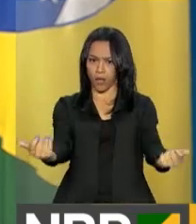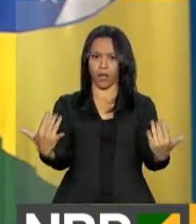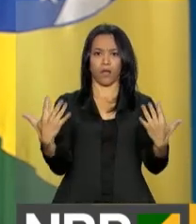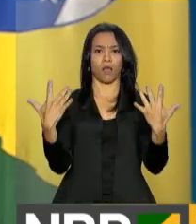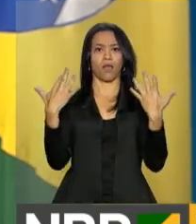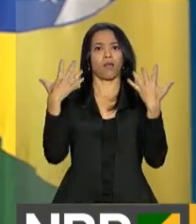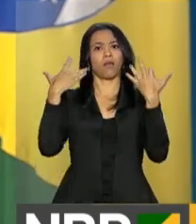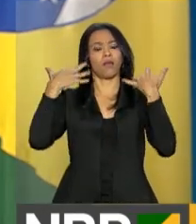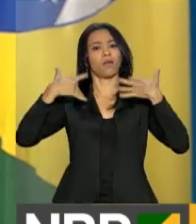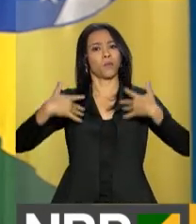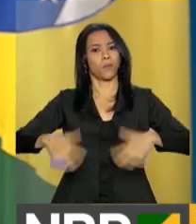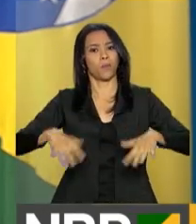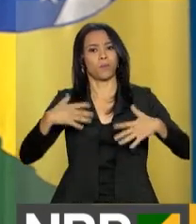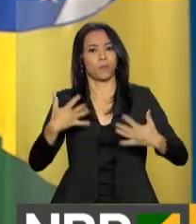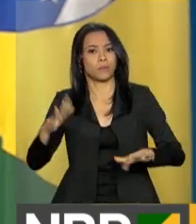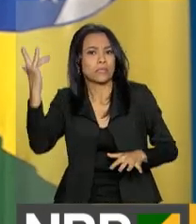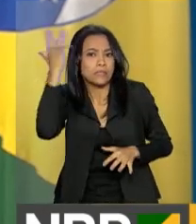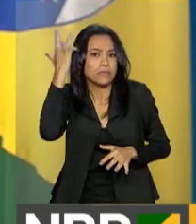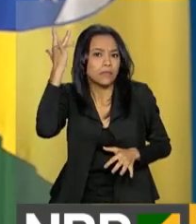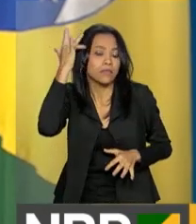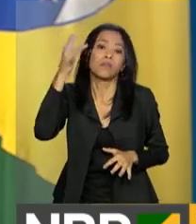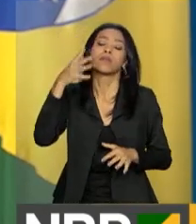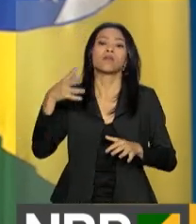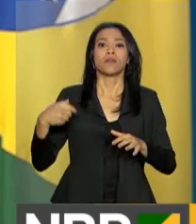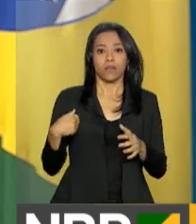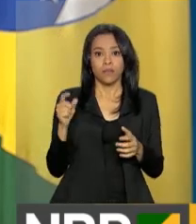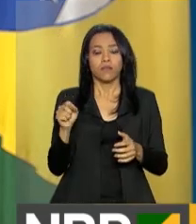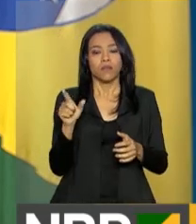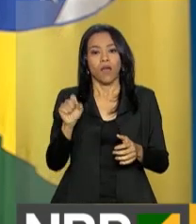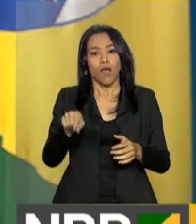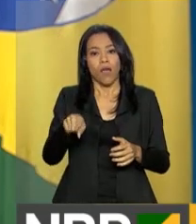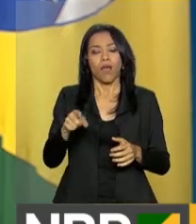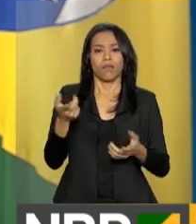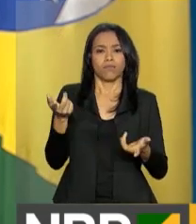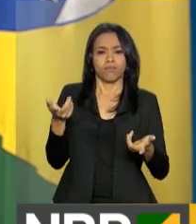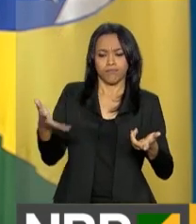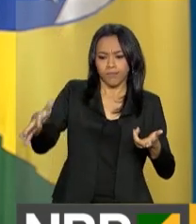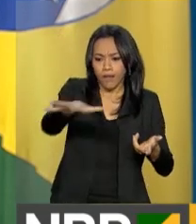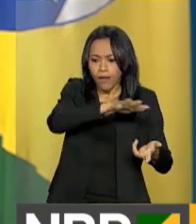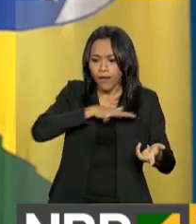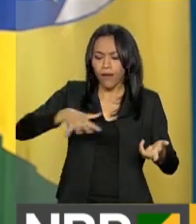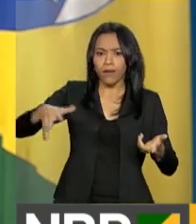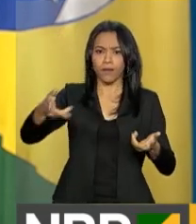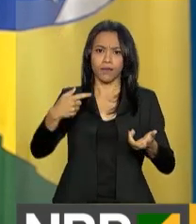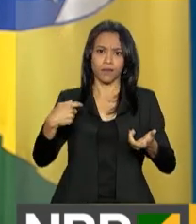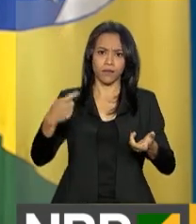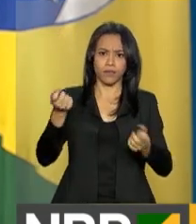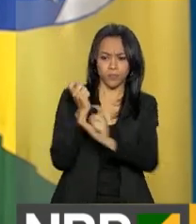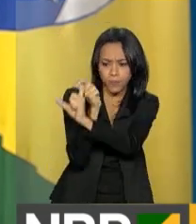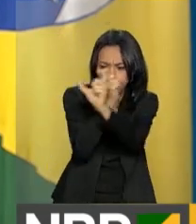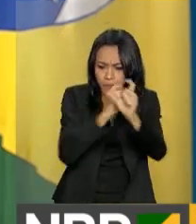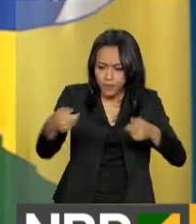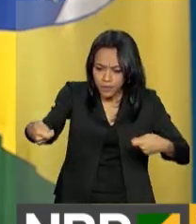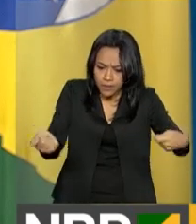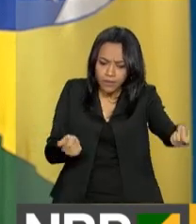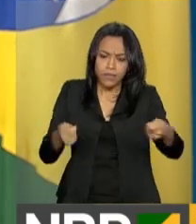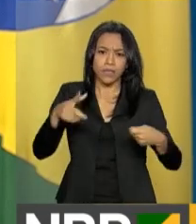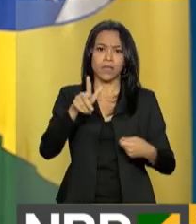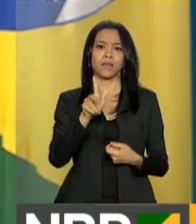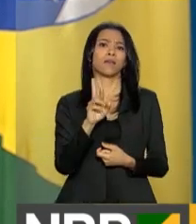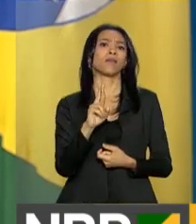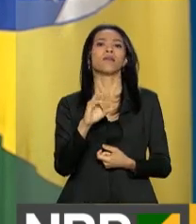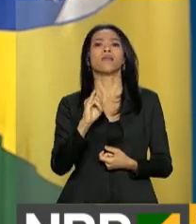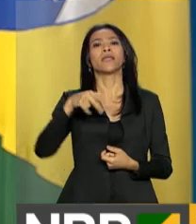evidentemente minerais então é este ato é e licor purifica um pouco o que um